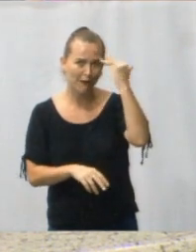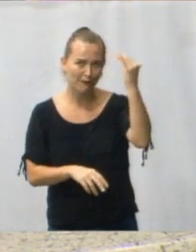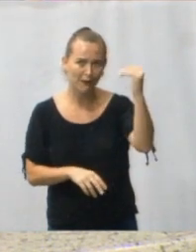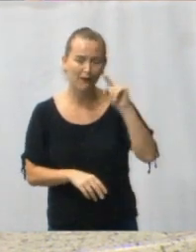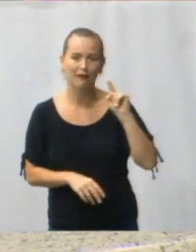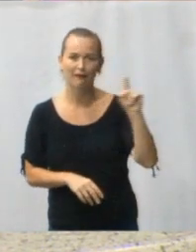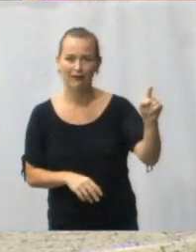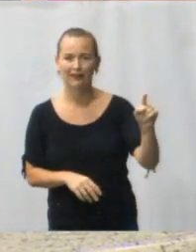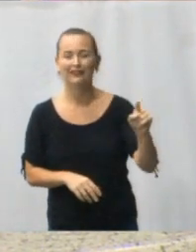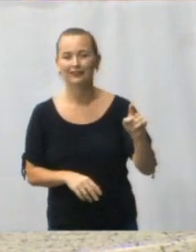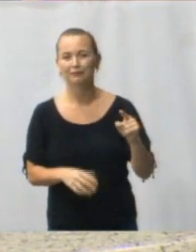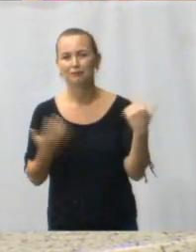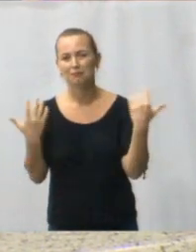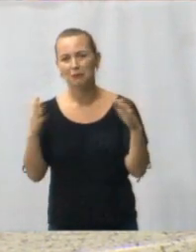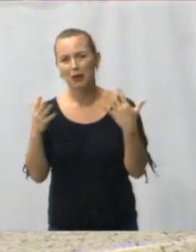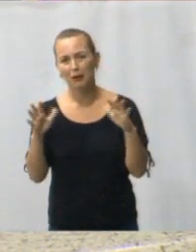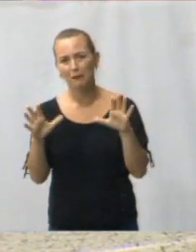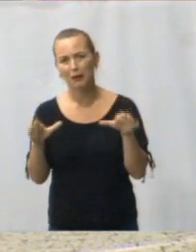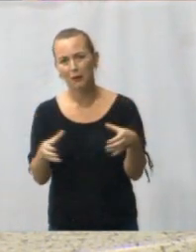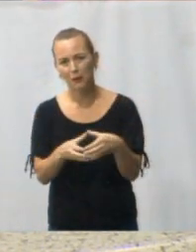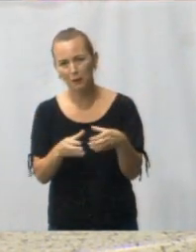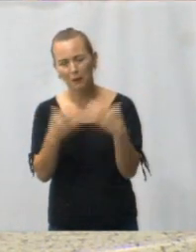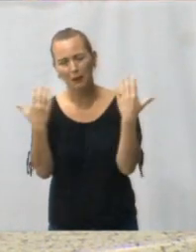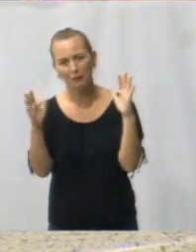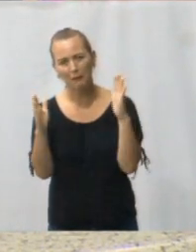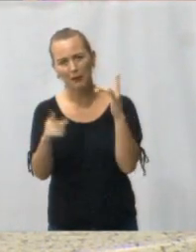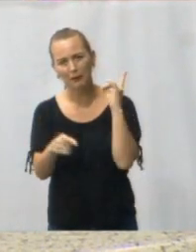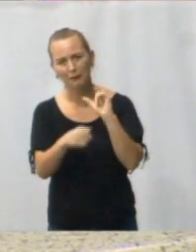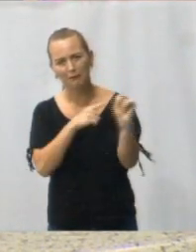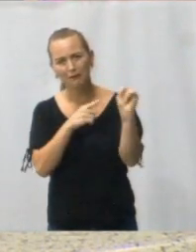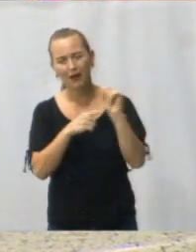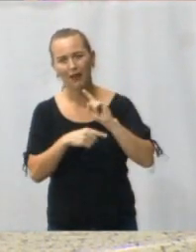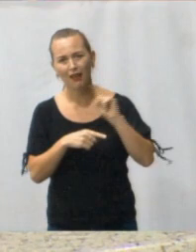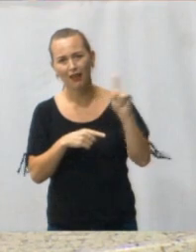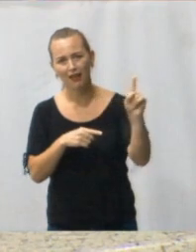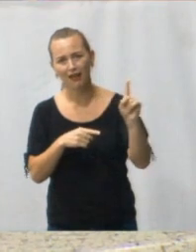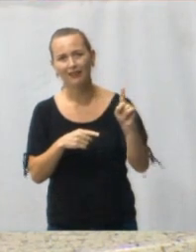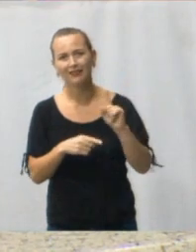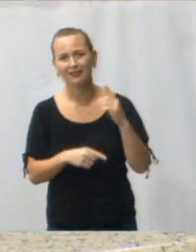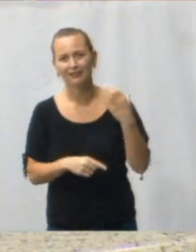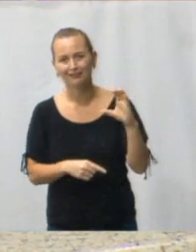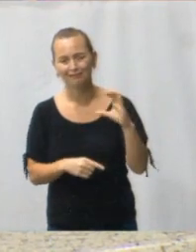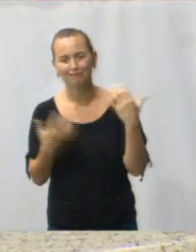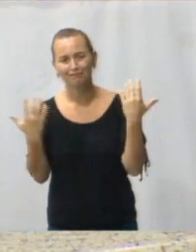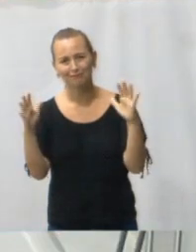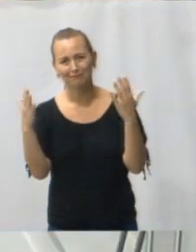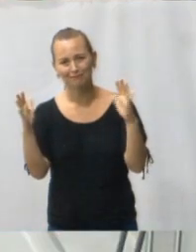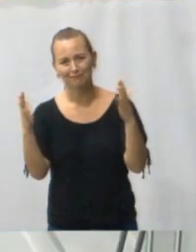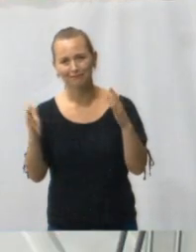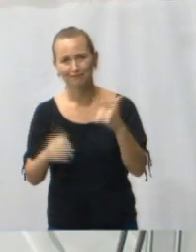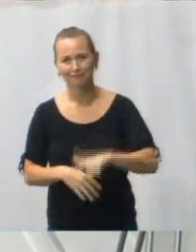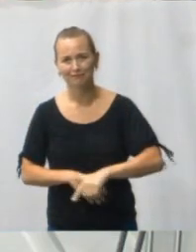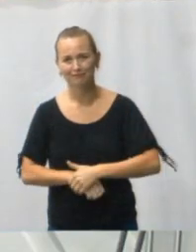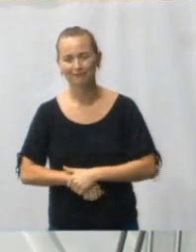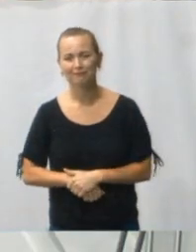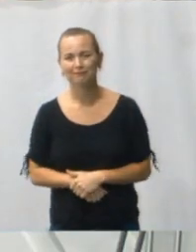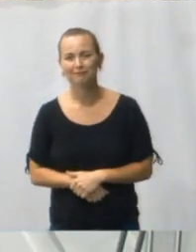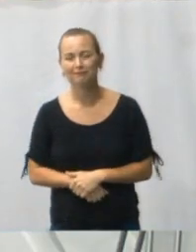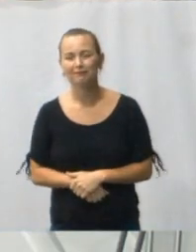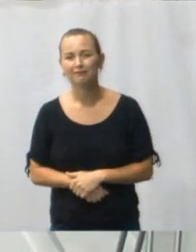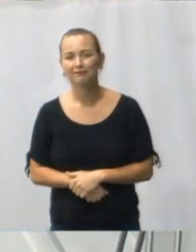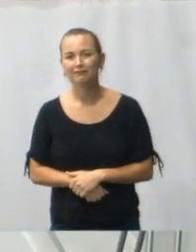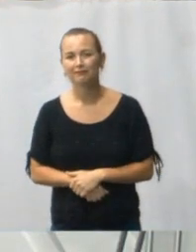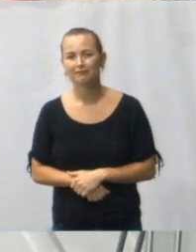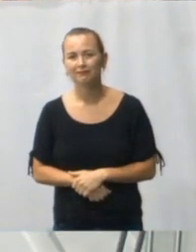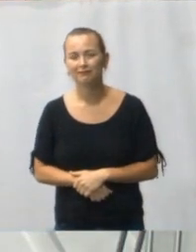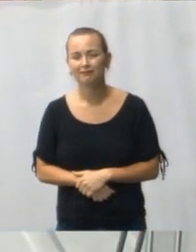Copa Moura, que aconteceu sábado em Cariacica. Mais uma vez, meus parabéns. Assim, nada mais havendo a